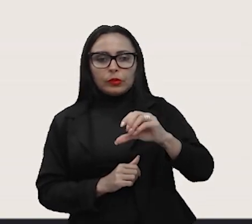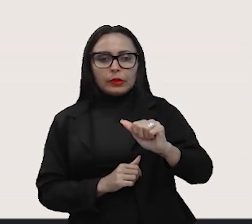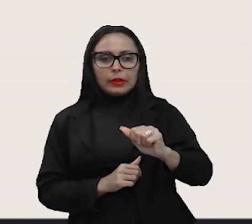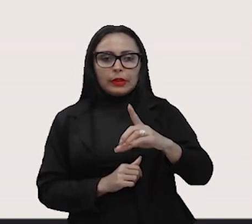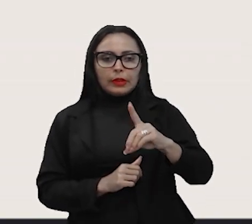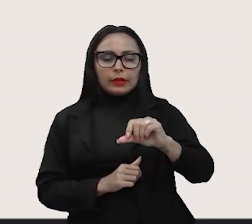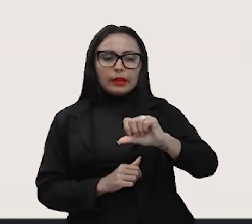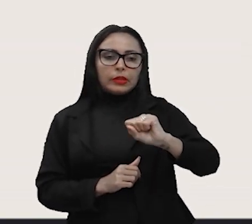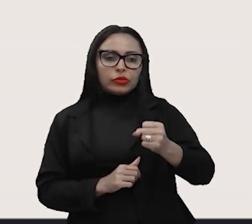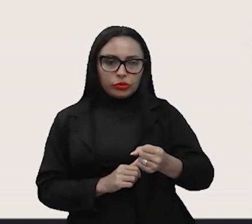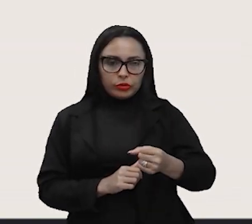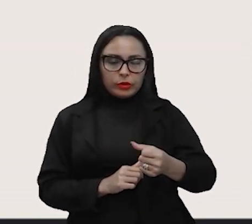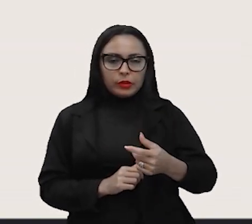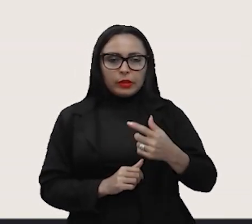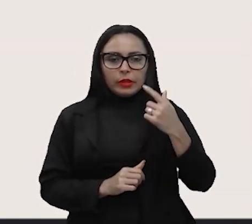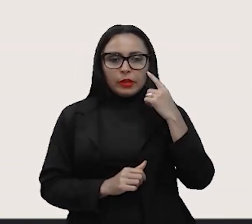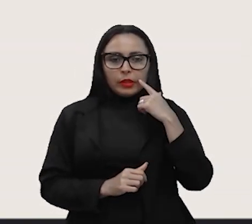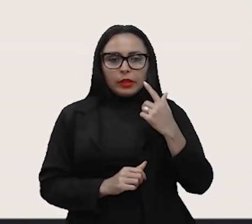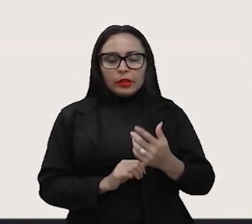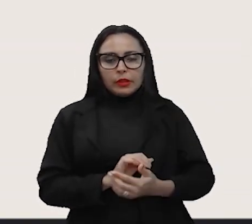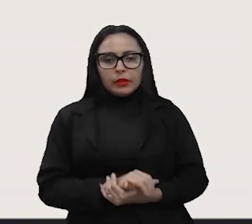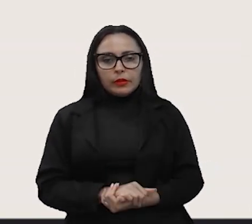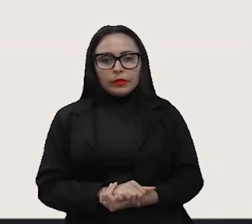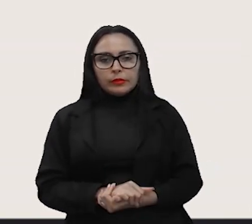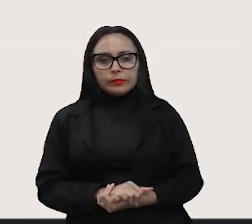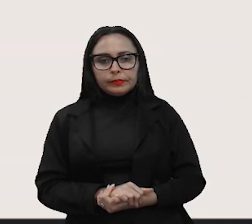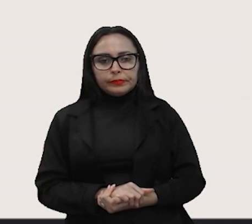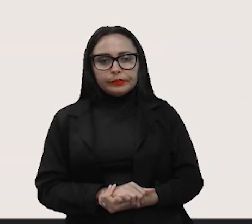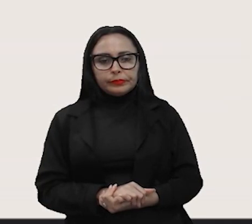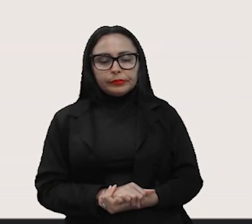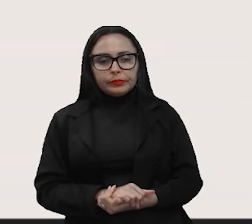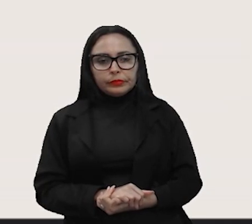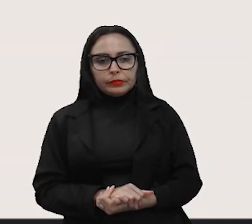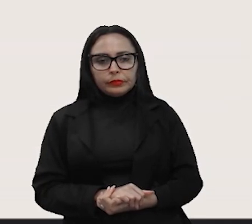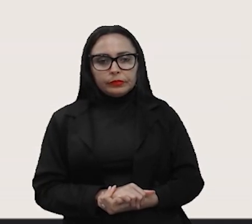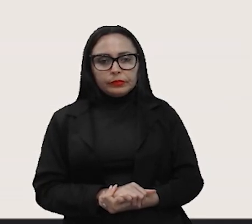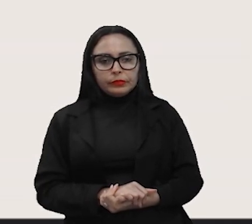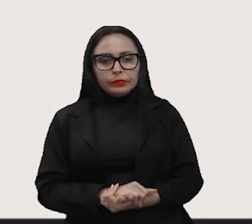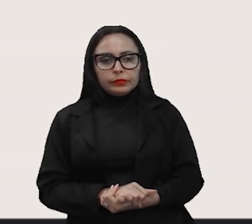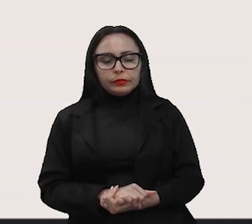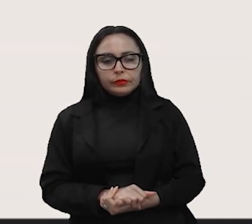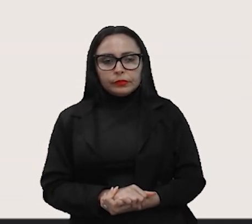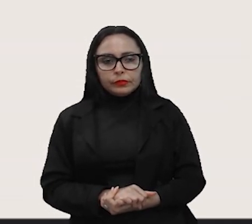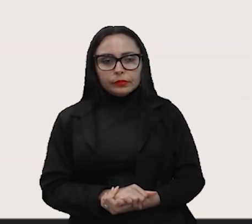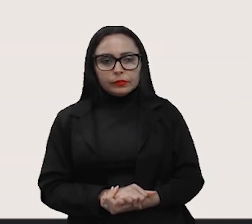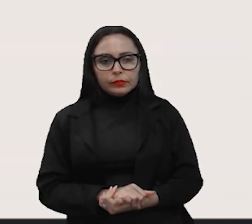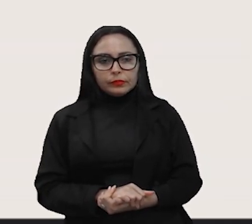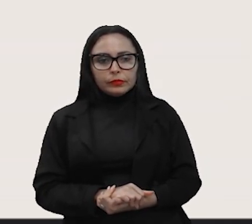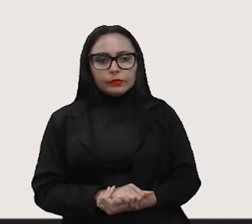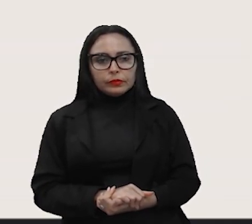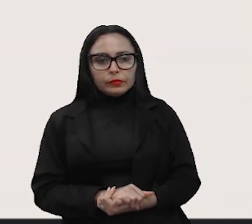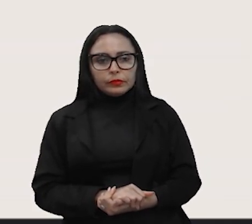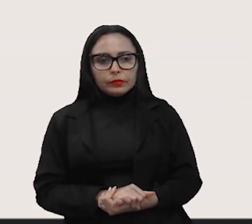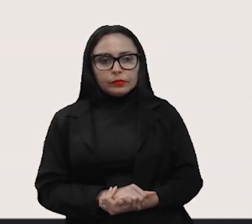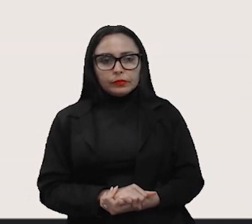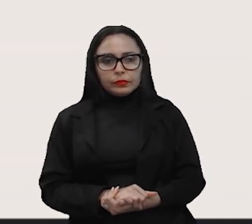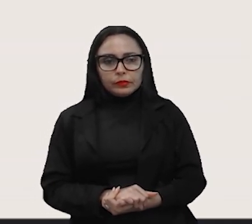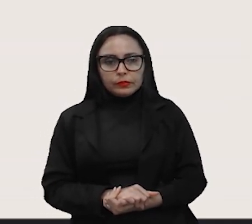glândulas sexuais, tá? Aí aqui a gente vai ter a sexual masculina,